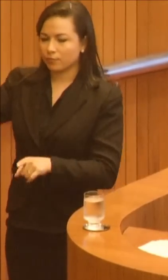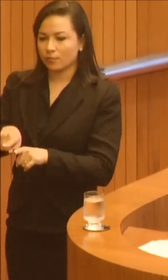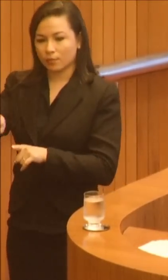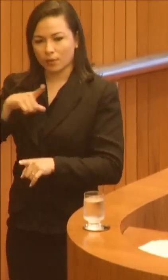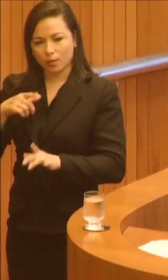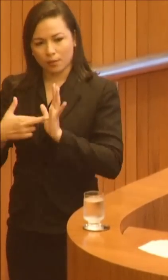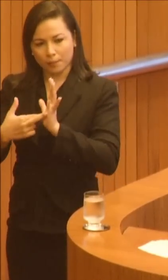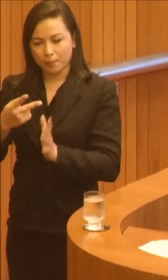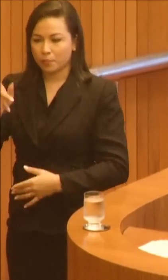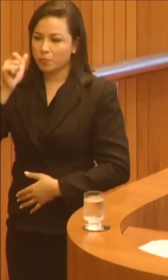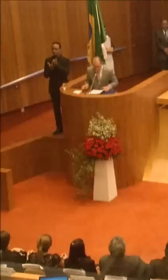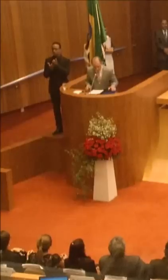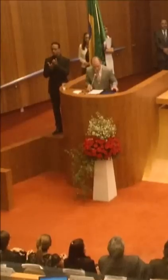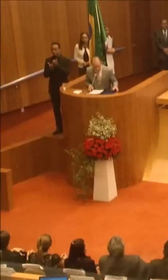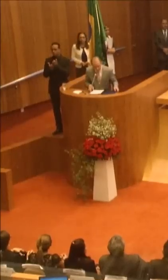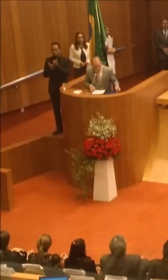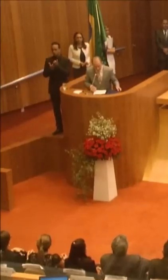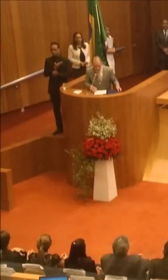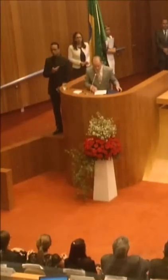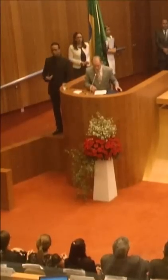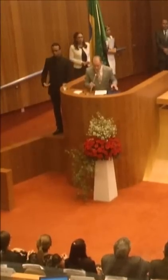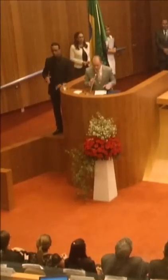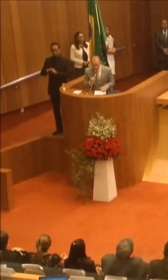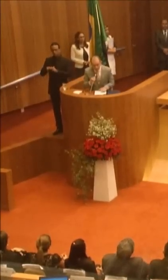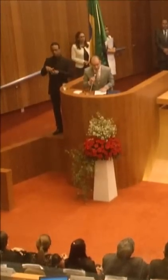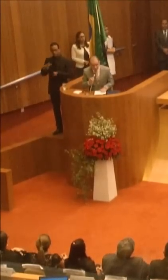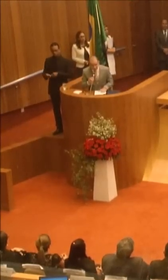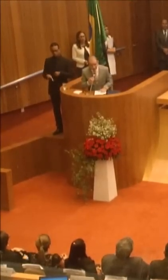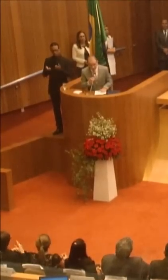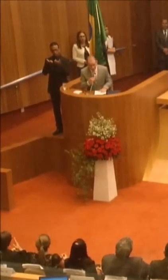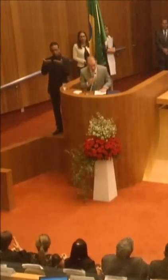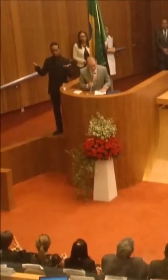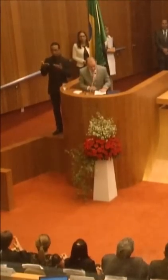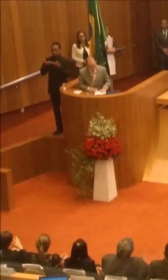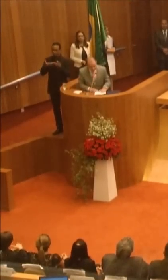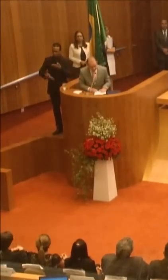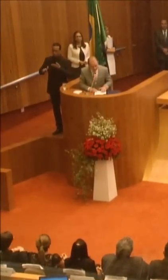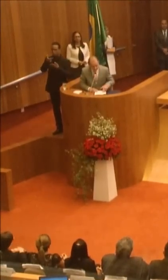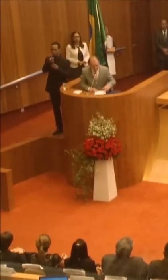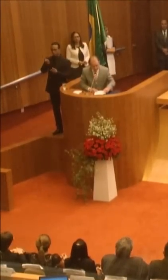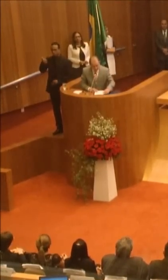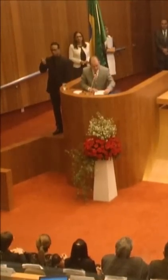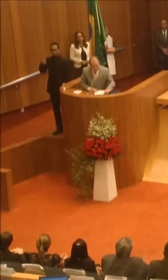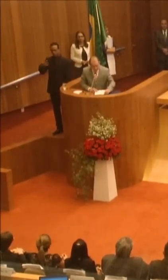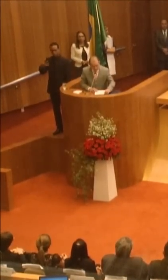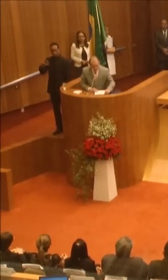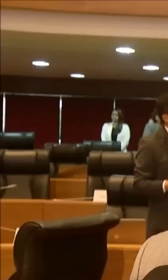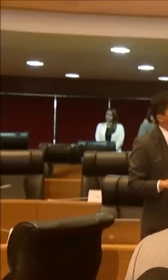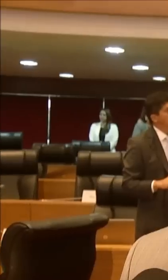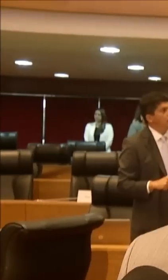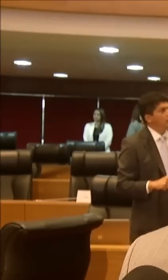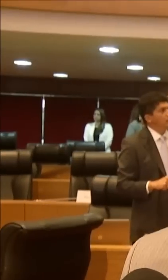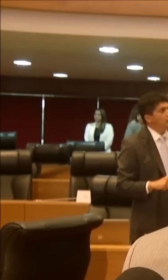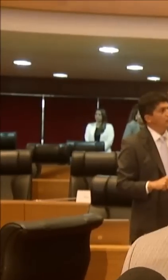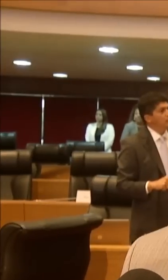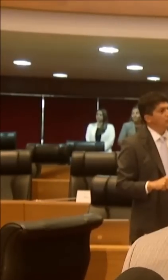setores como saúde, indústria, agroindústria, educação, segurança pública, infraestrutura e turismo. É